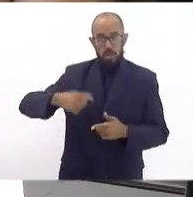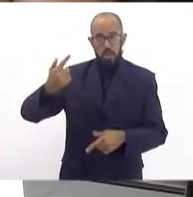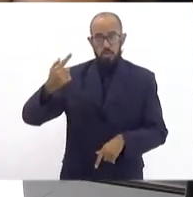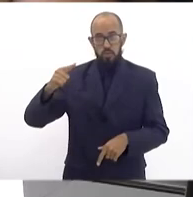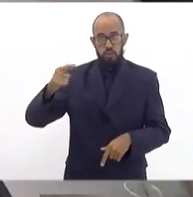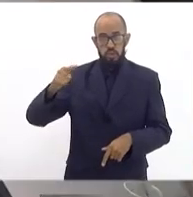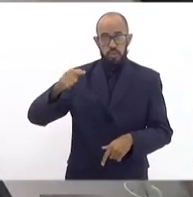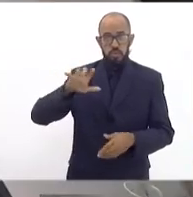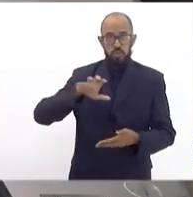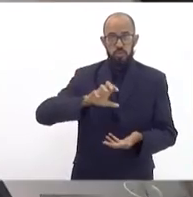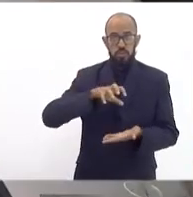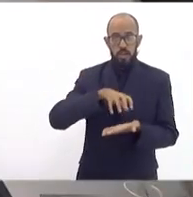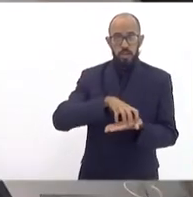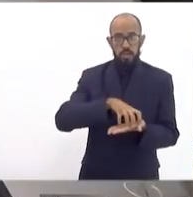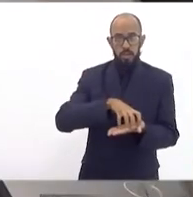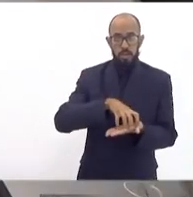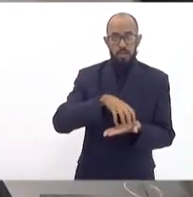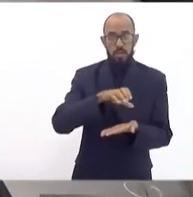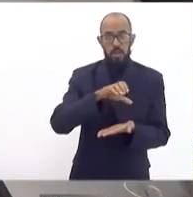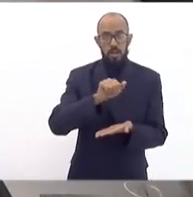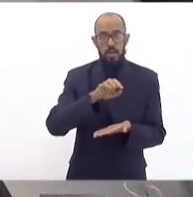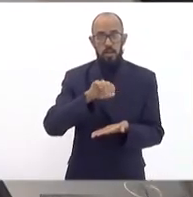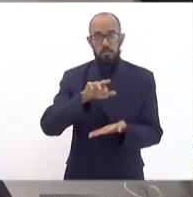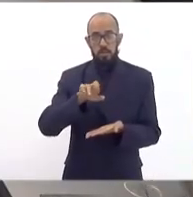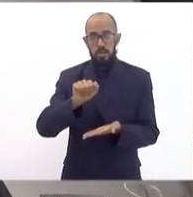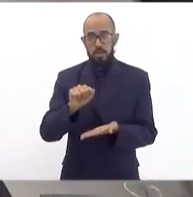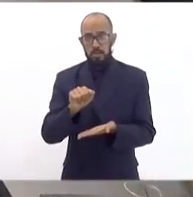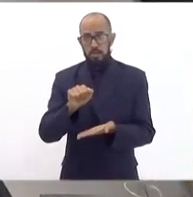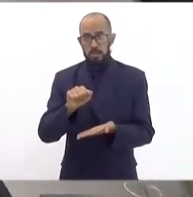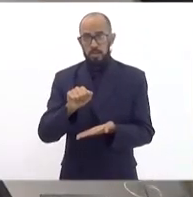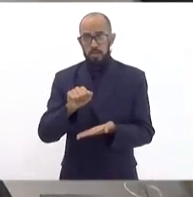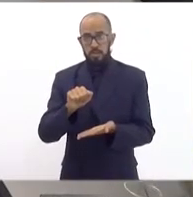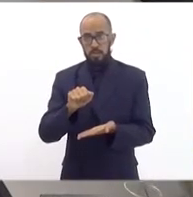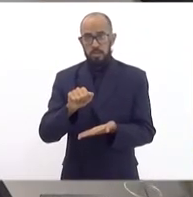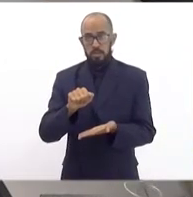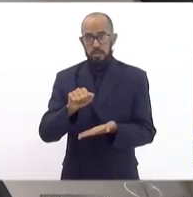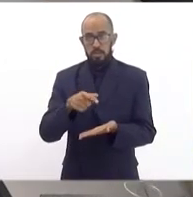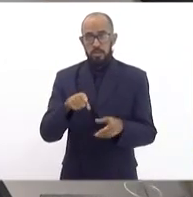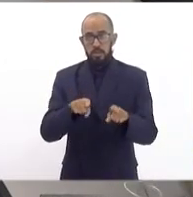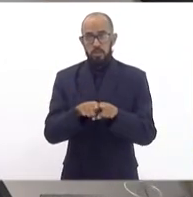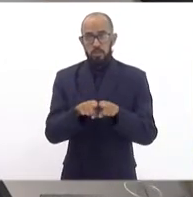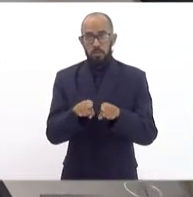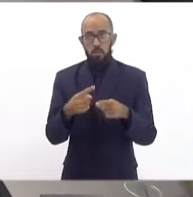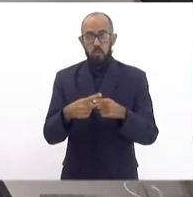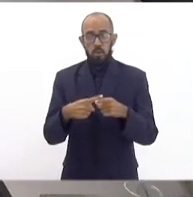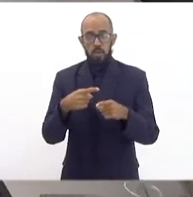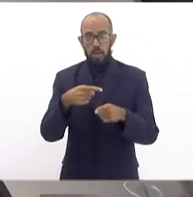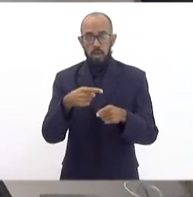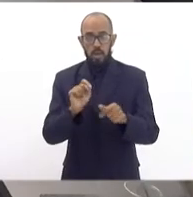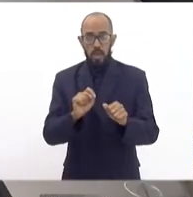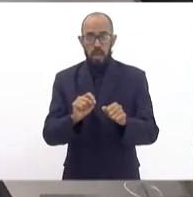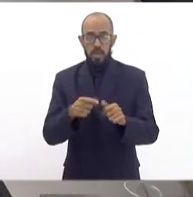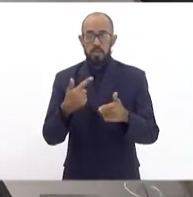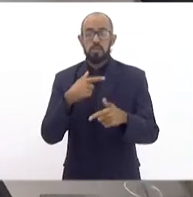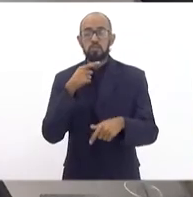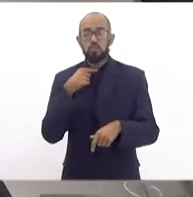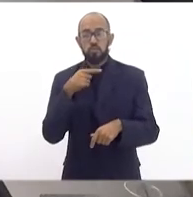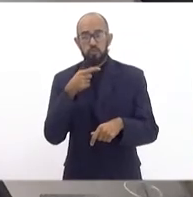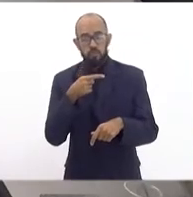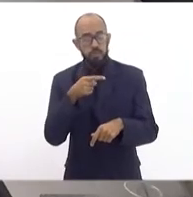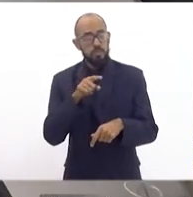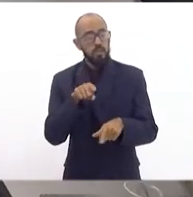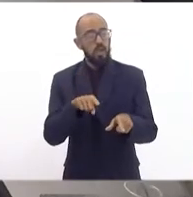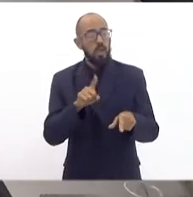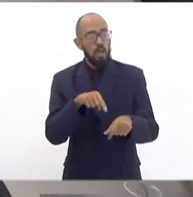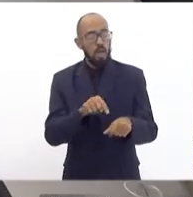Câmara Tarifária, eu não sei. E também porque esta questão, além de caber à agência, cabe à Secretaria de